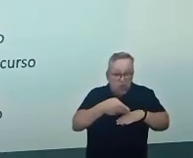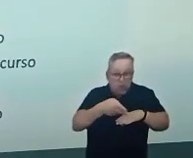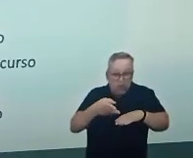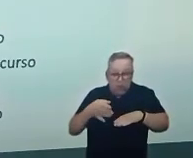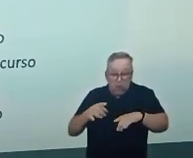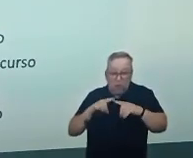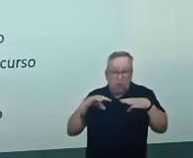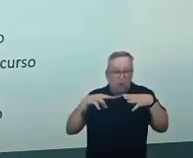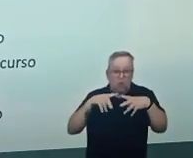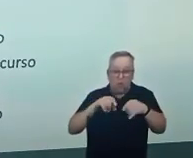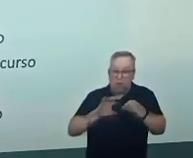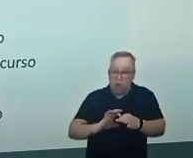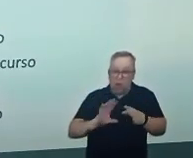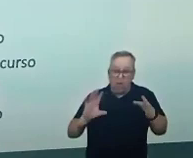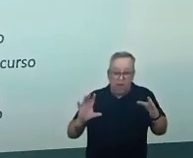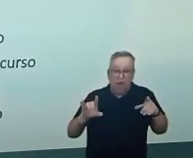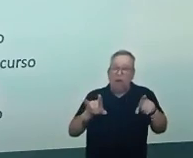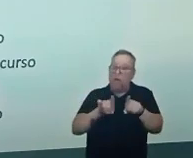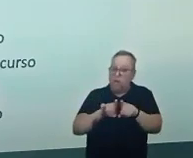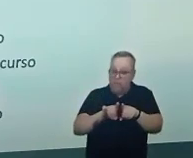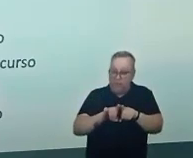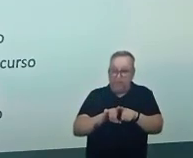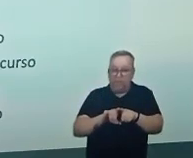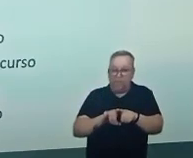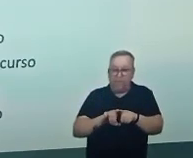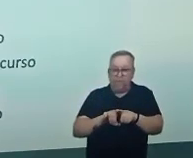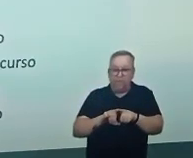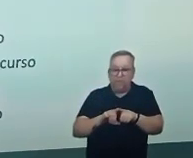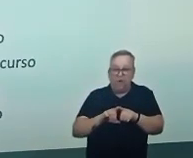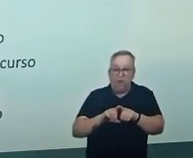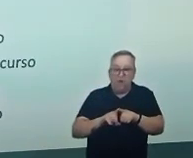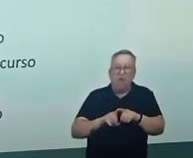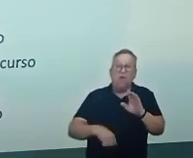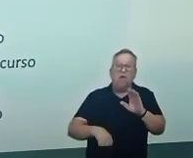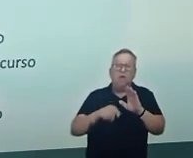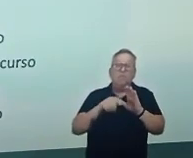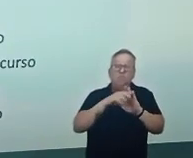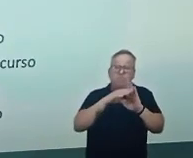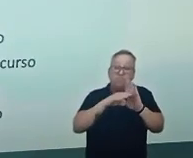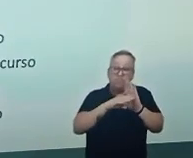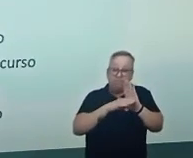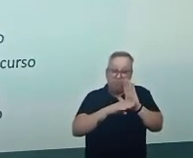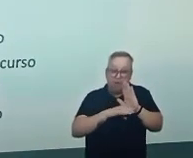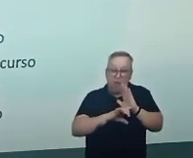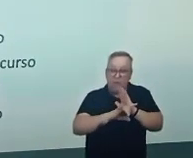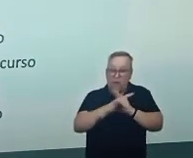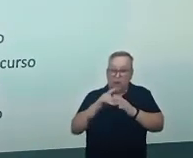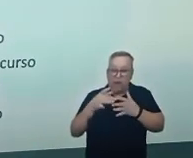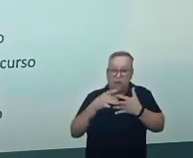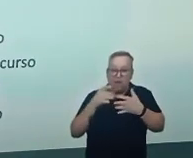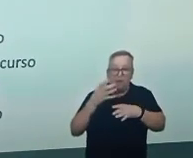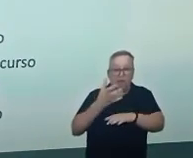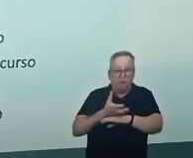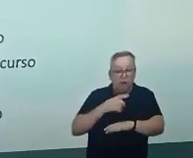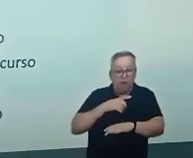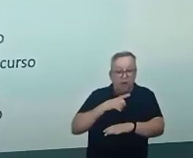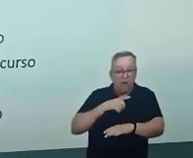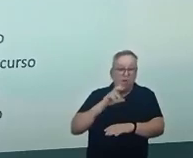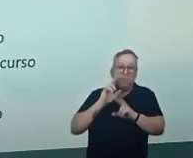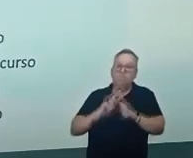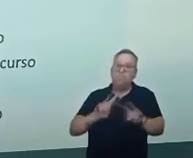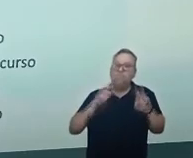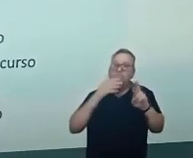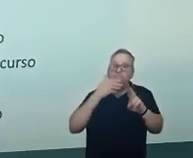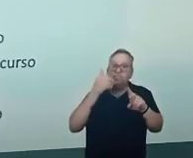são habilitados e qualificados para cada disciplina, para que vocês tenham uma